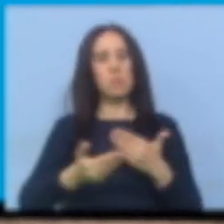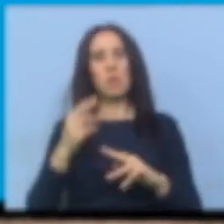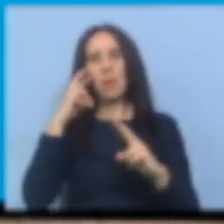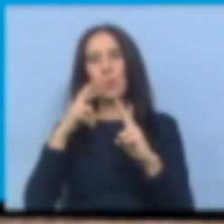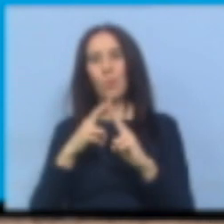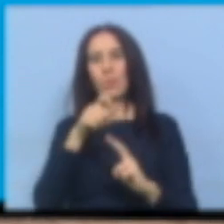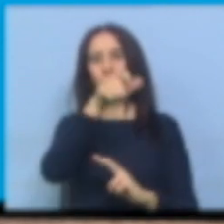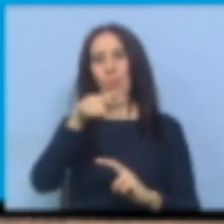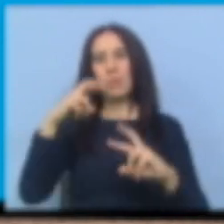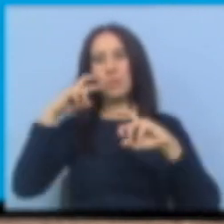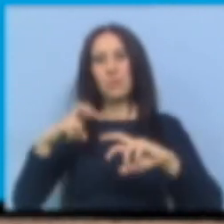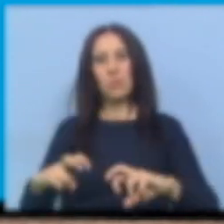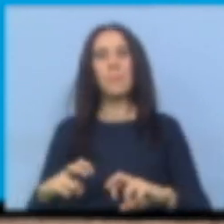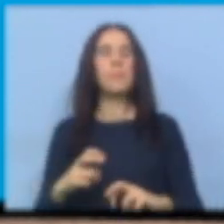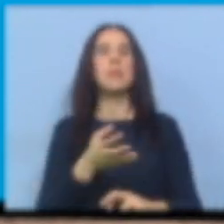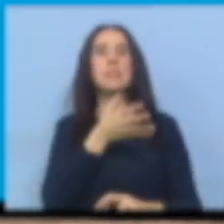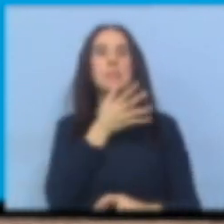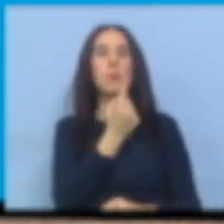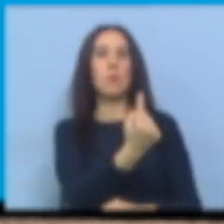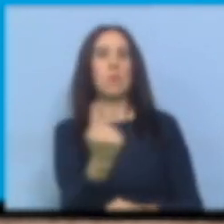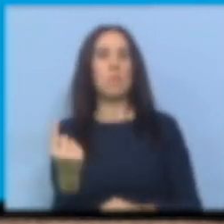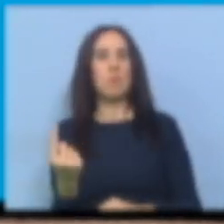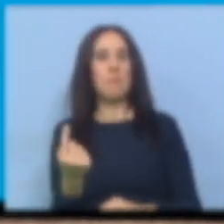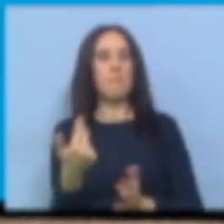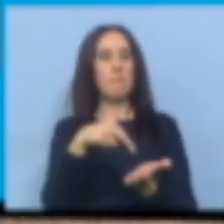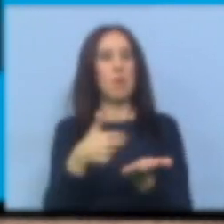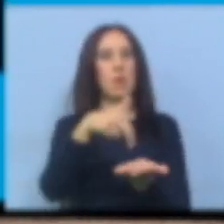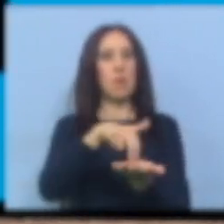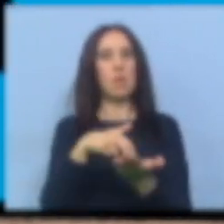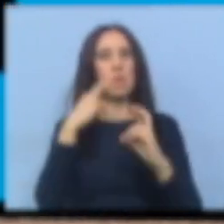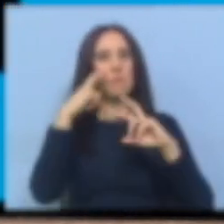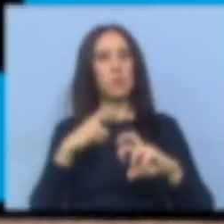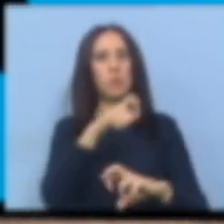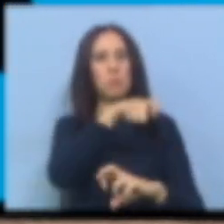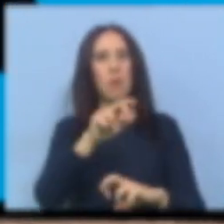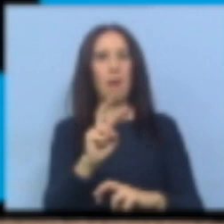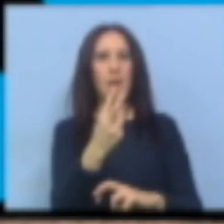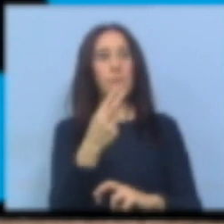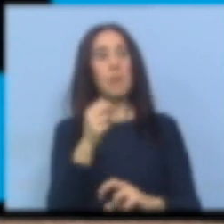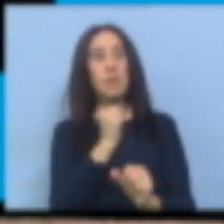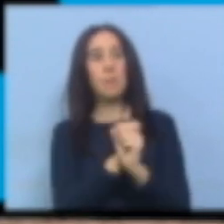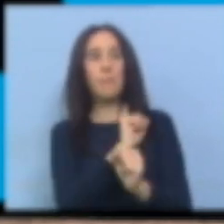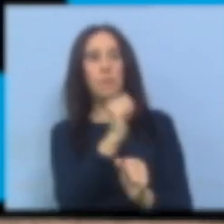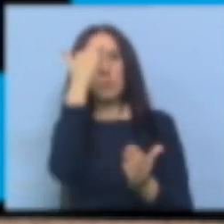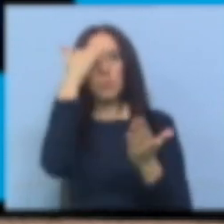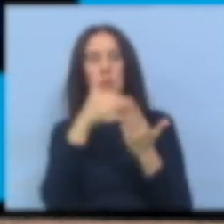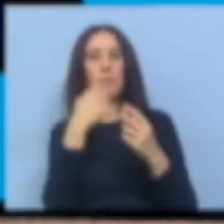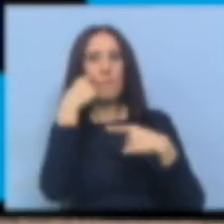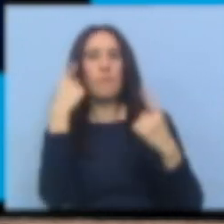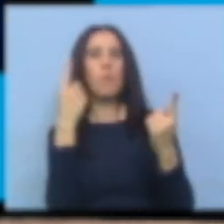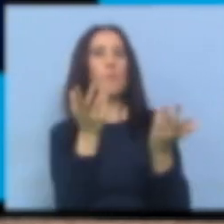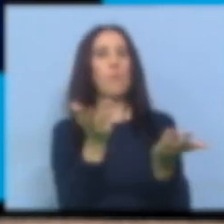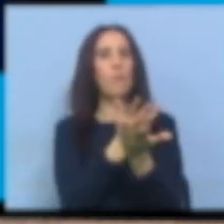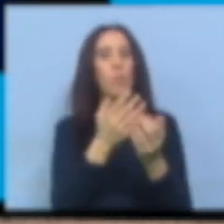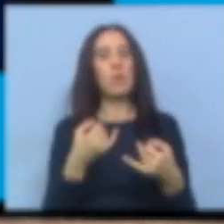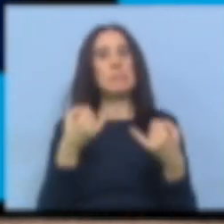com estes investigadores. Cada sessão contará com a presença de 2 investigadores que vão apresentar os resultados do seu trabalho, vão dialogar entre si